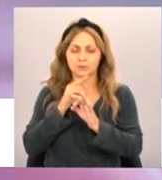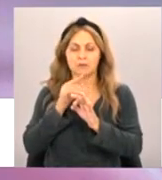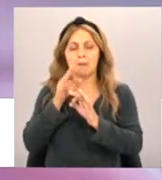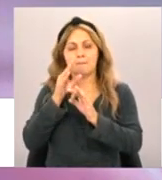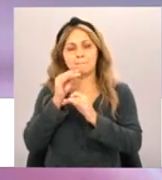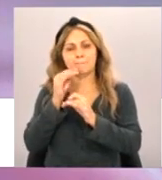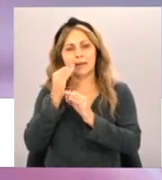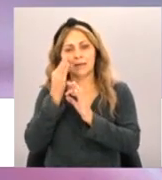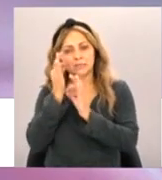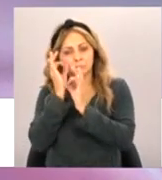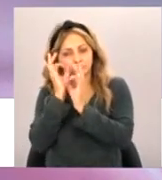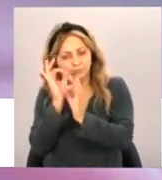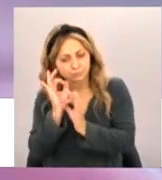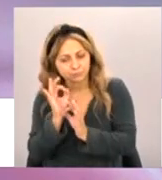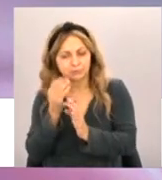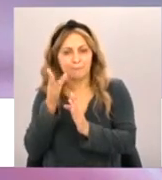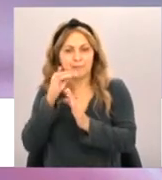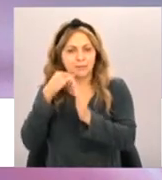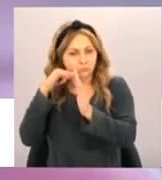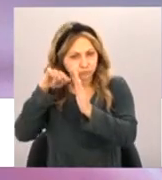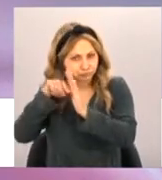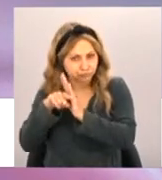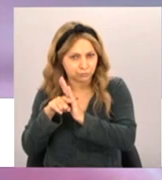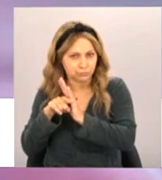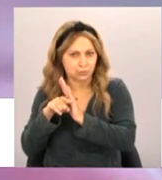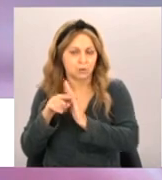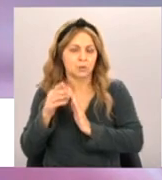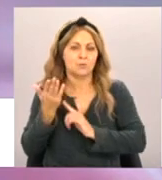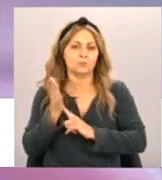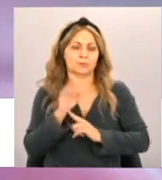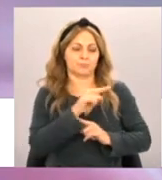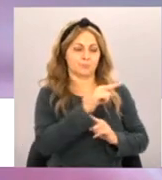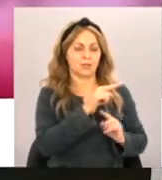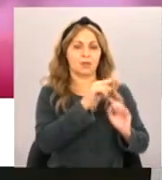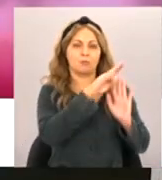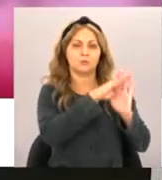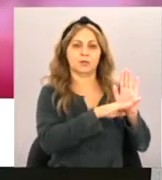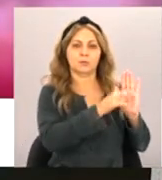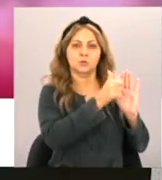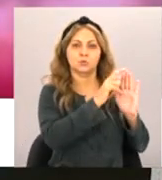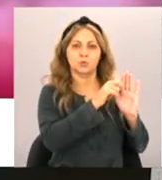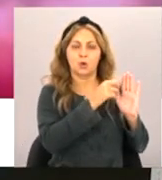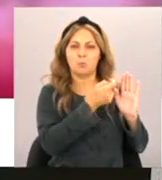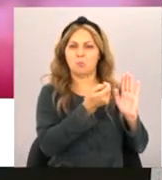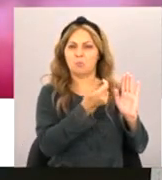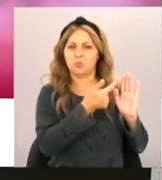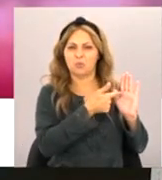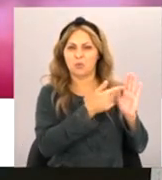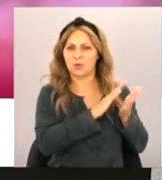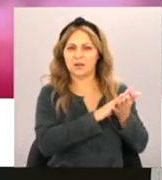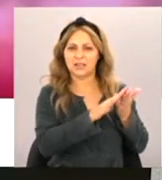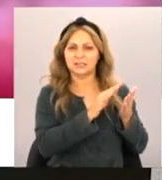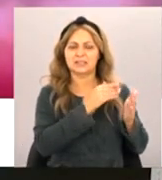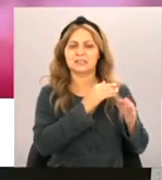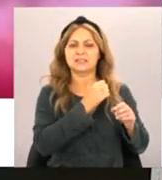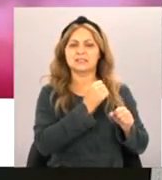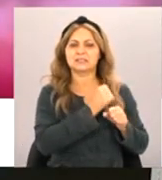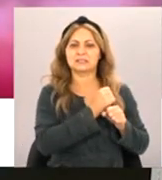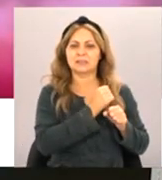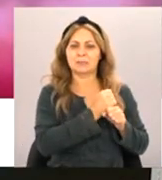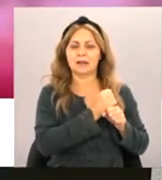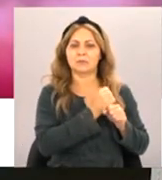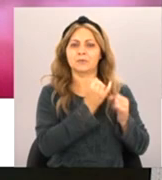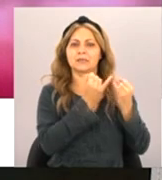nos programas que eu vejo por exemplo no programa do bloco a pouco ou praticamente nada sobre o trabalho independente e Michael e